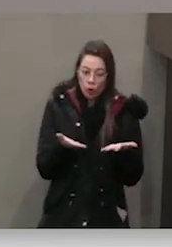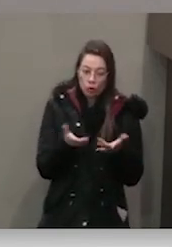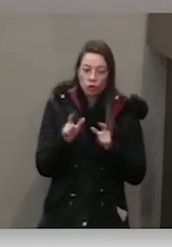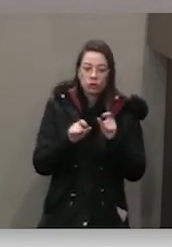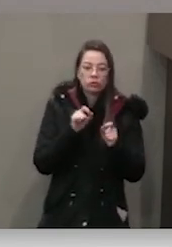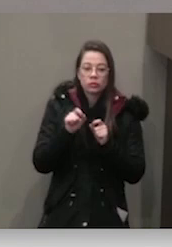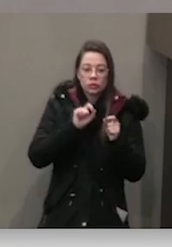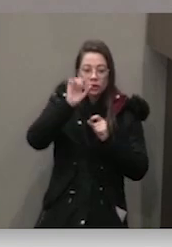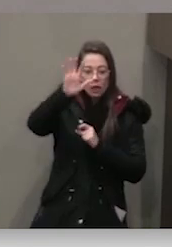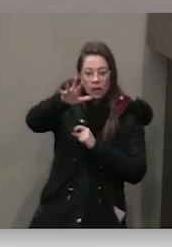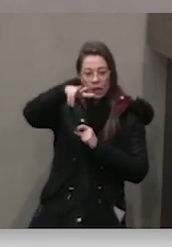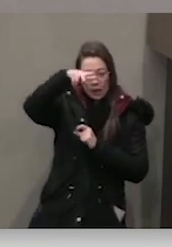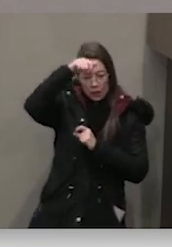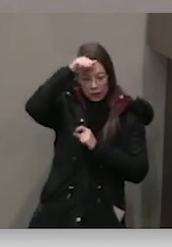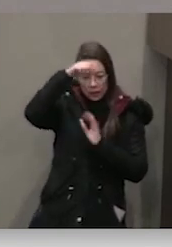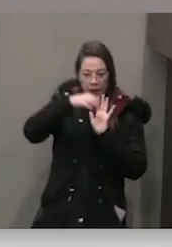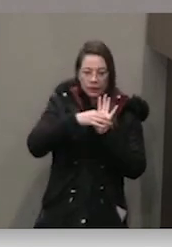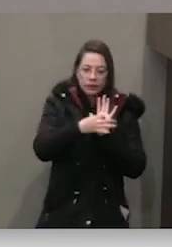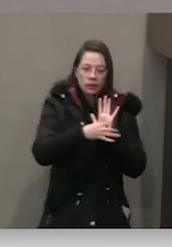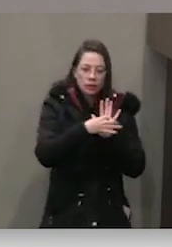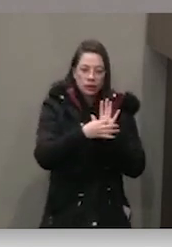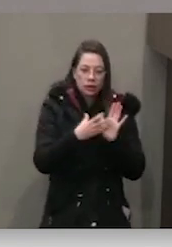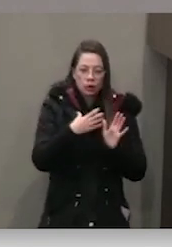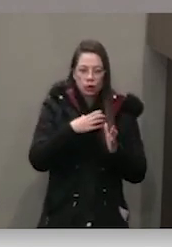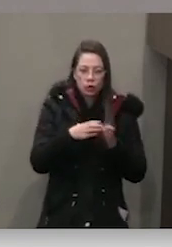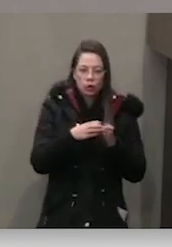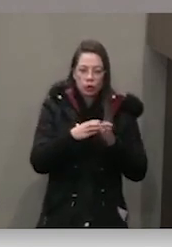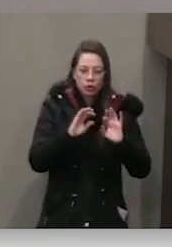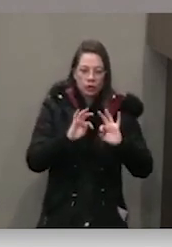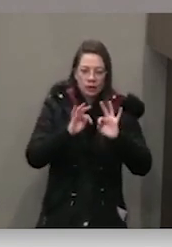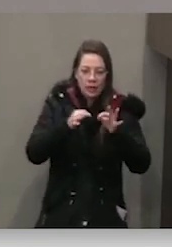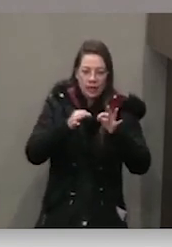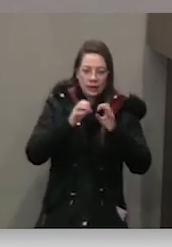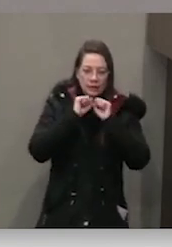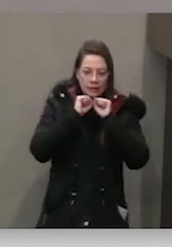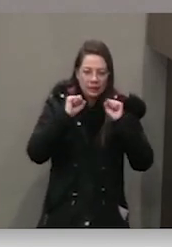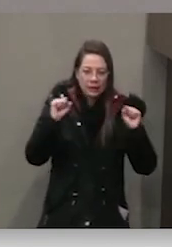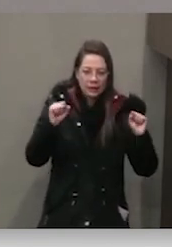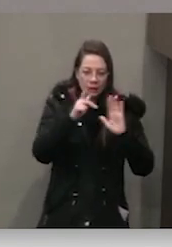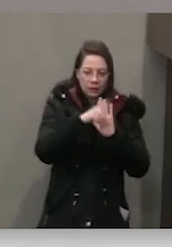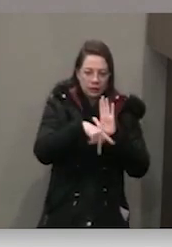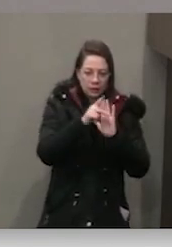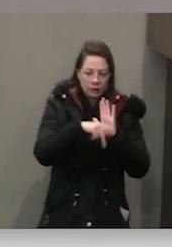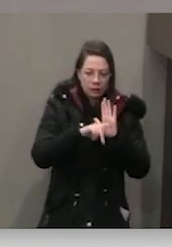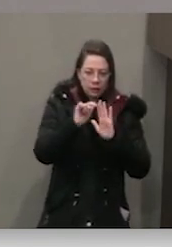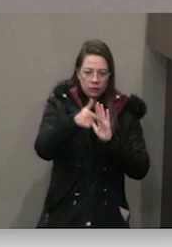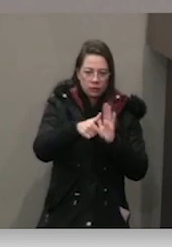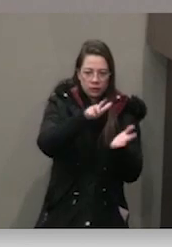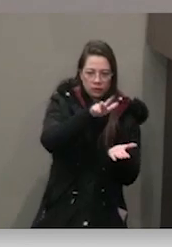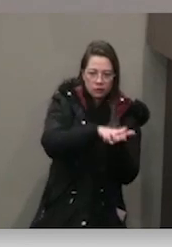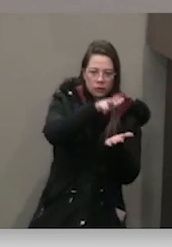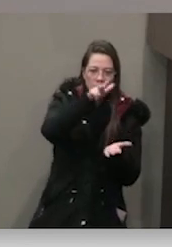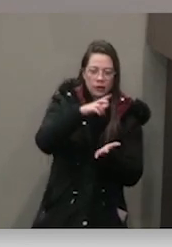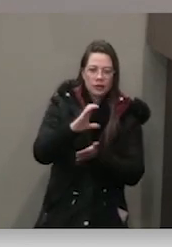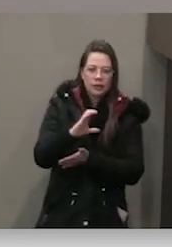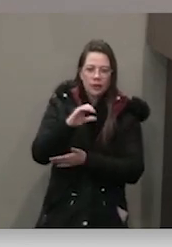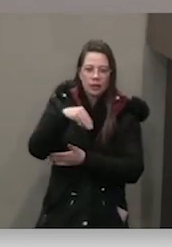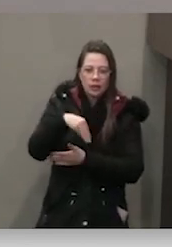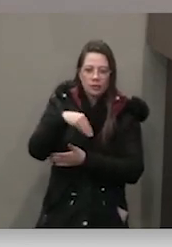aquela analisada e sugerida pela equipe técnica da Secretaria de Planejamento e que depois passou por aprovação do